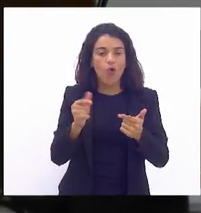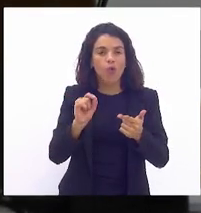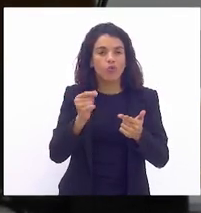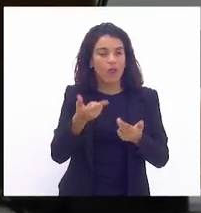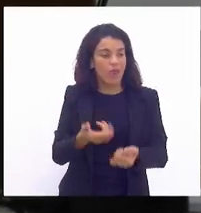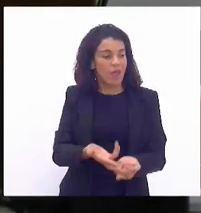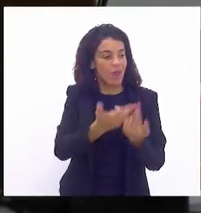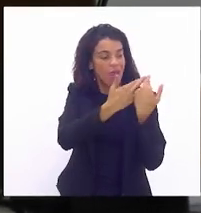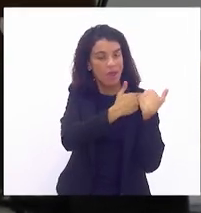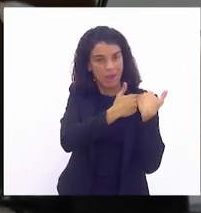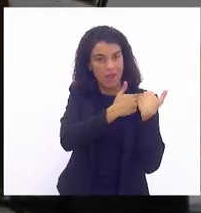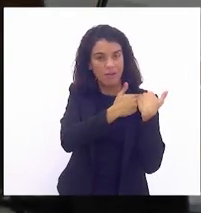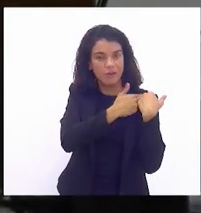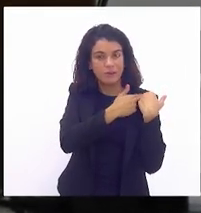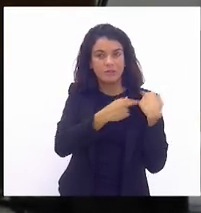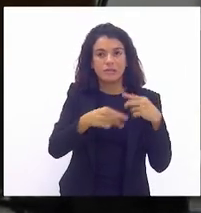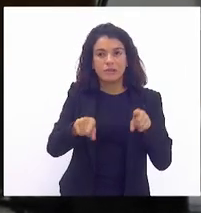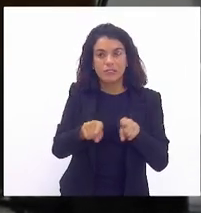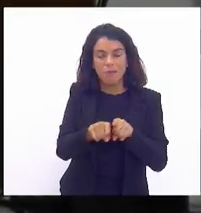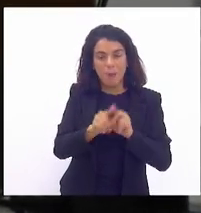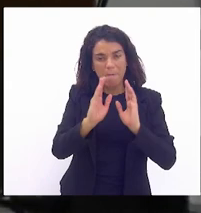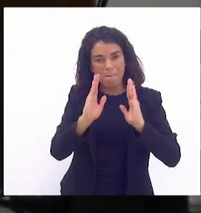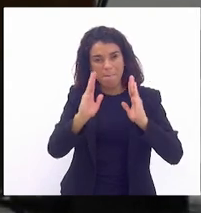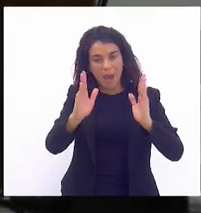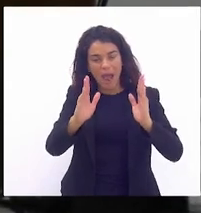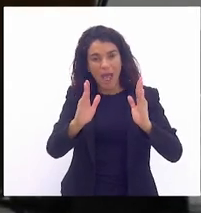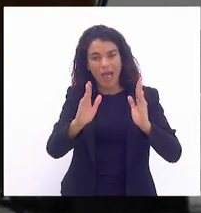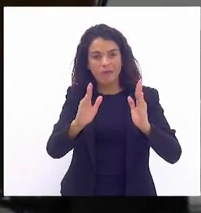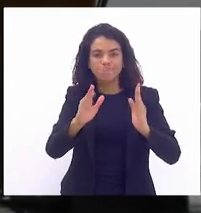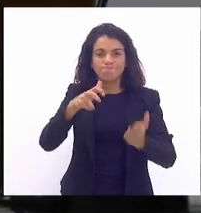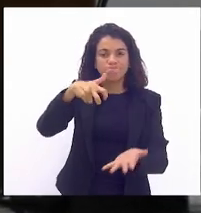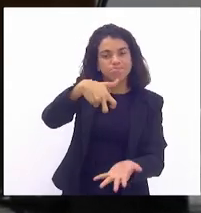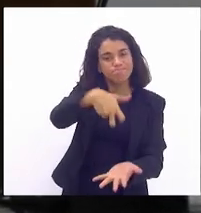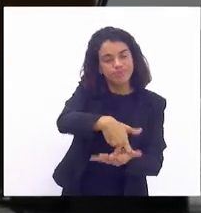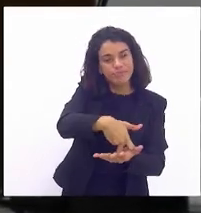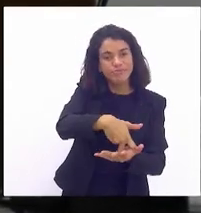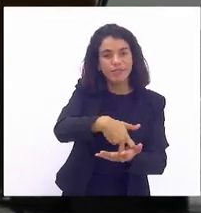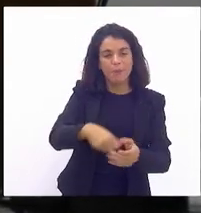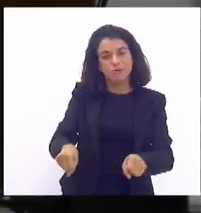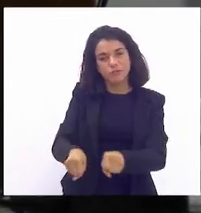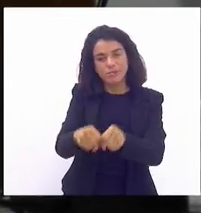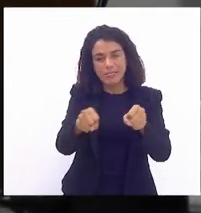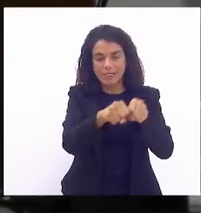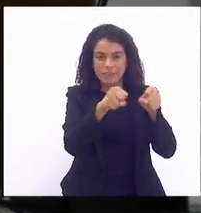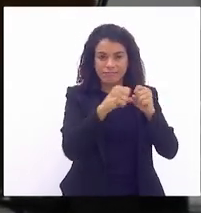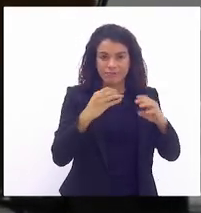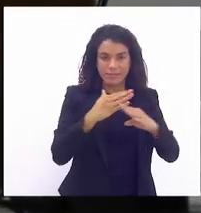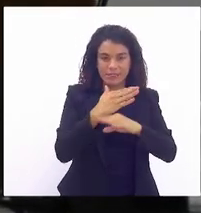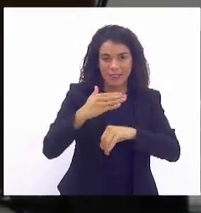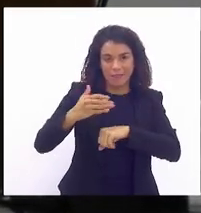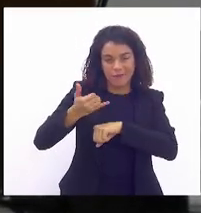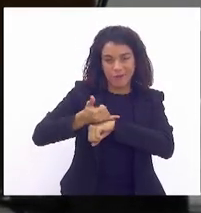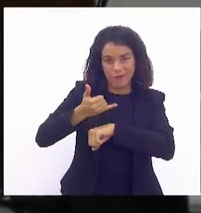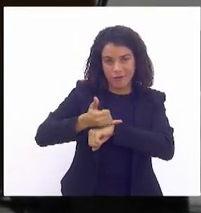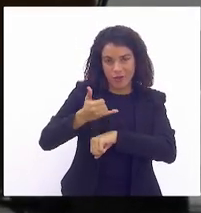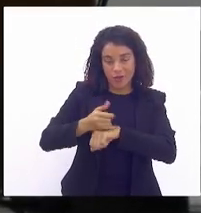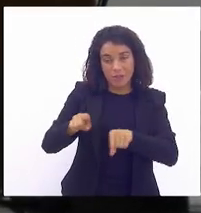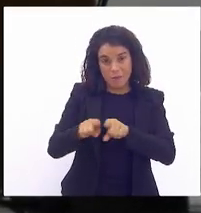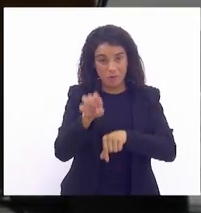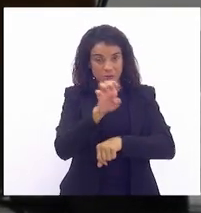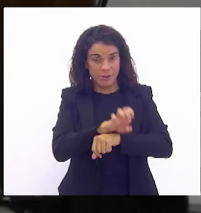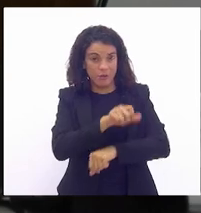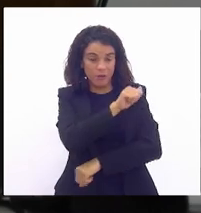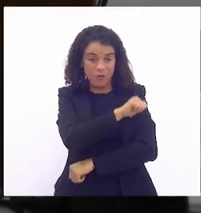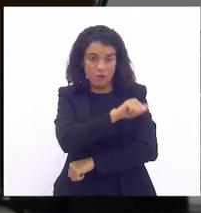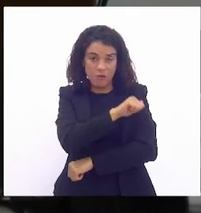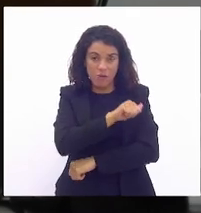responsabilizada em prazo hábil pelos danos que causam a cidade de Volta Redonda e potencialmente a todo o estado do Rio de Janeiro,